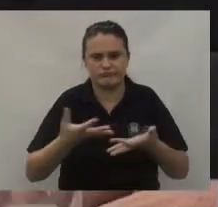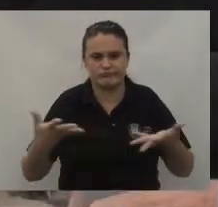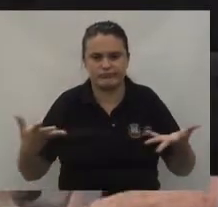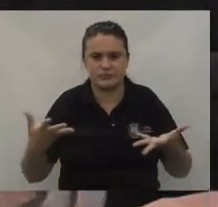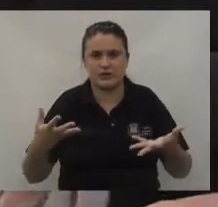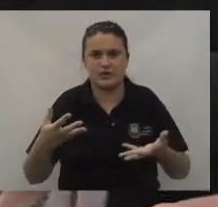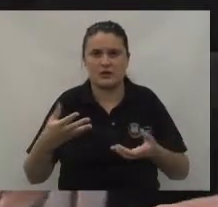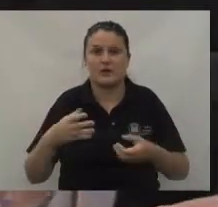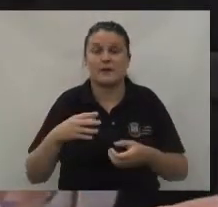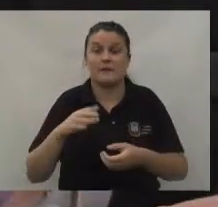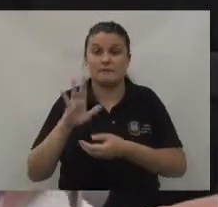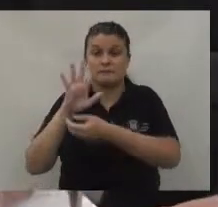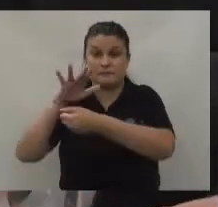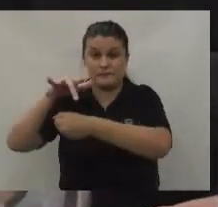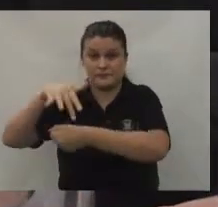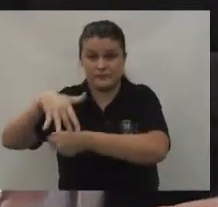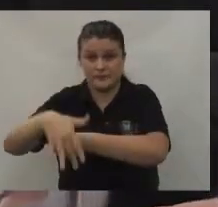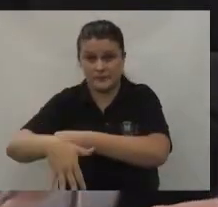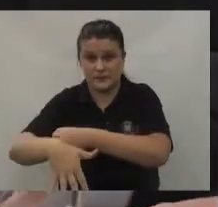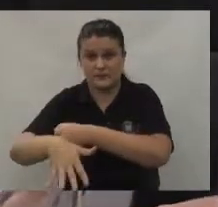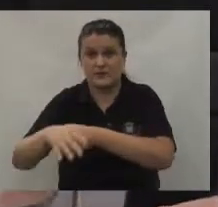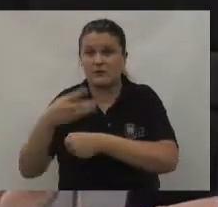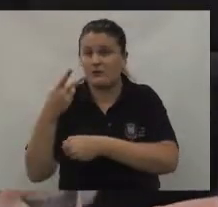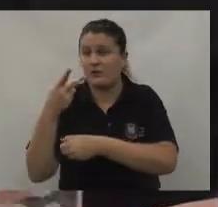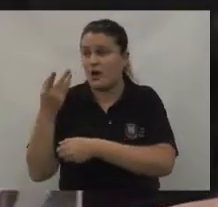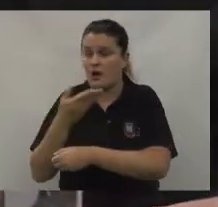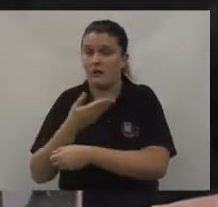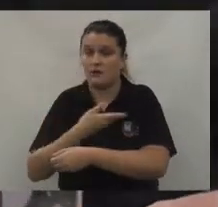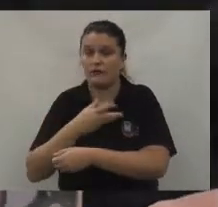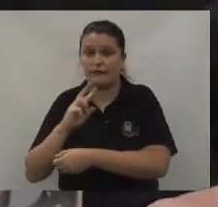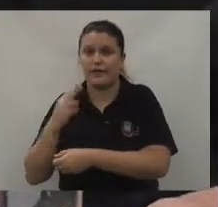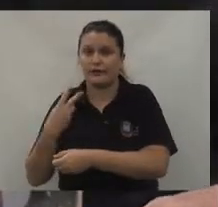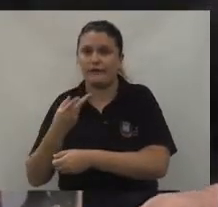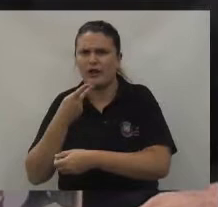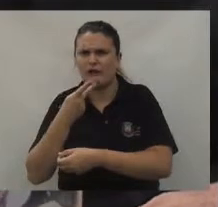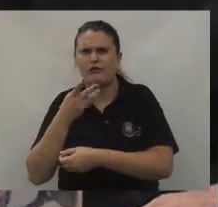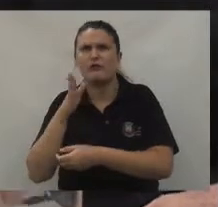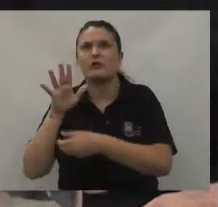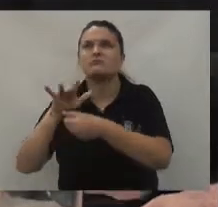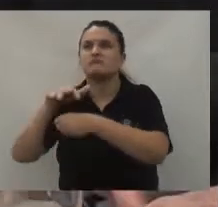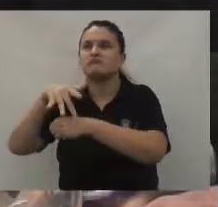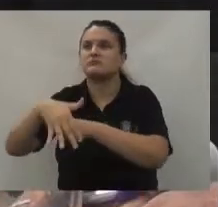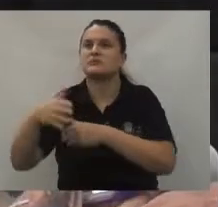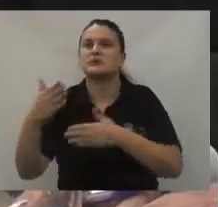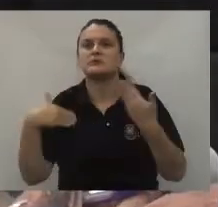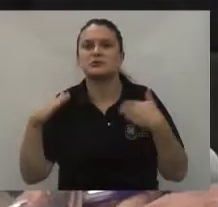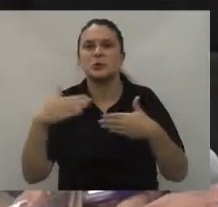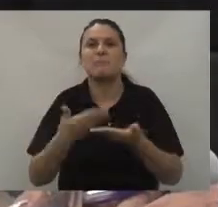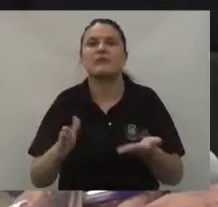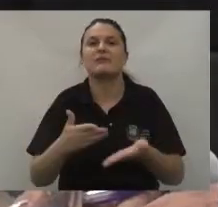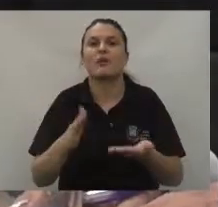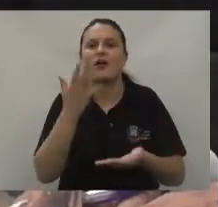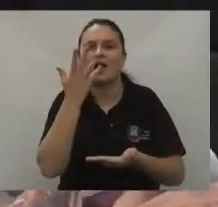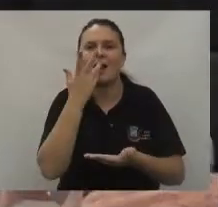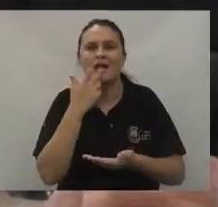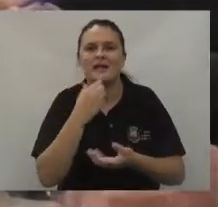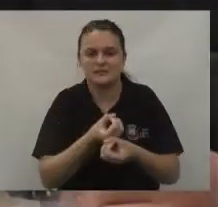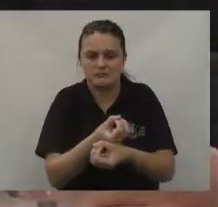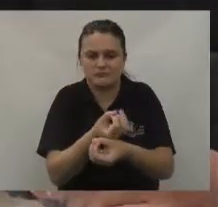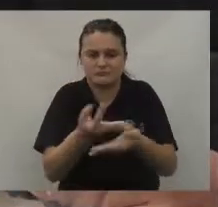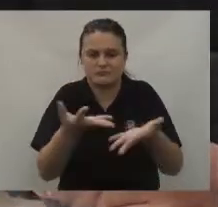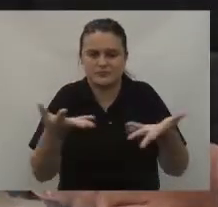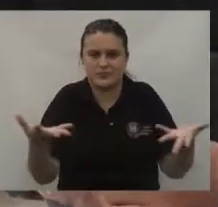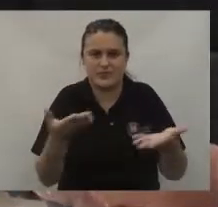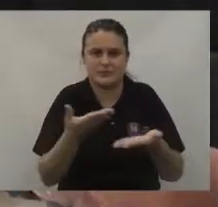lá na rota das cachoeiras meu colega emerson falou o pessoal foi lá na rota das cachoeiras perdeu a criança lá no meio do mato vá